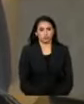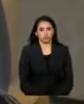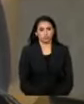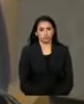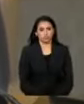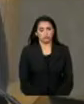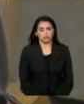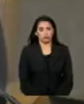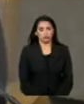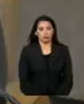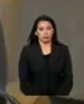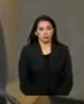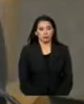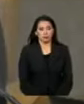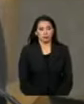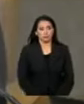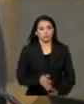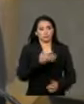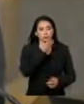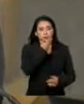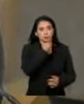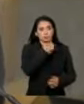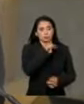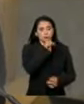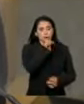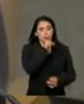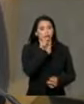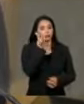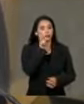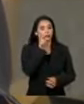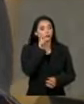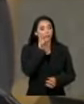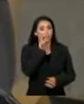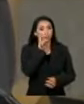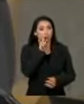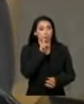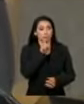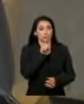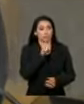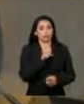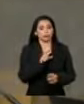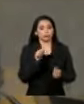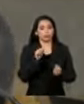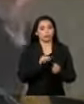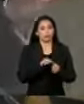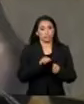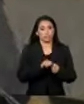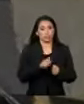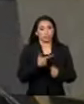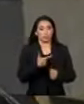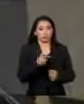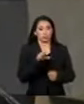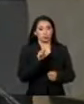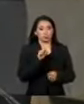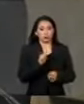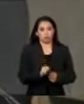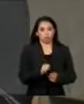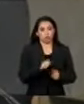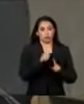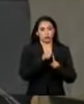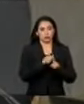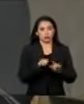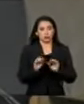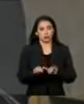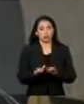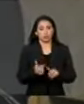ao genitor norte-americano. Mais recentemente, em 28 de setembro